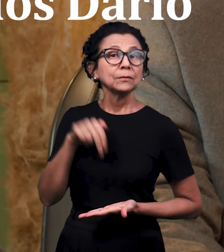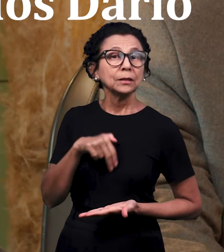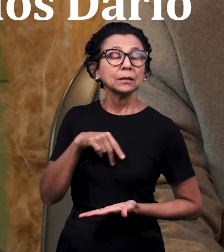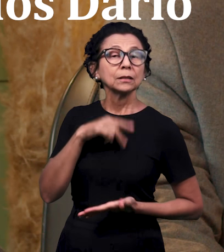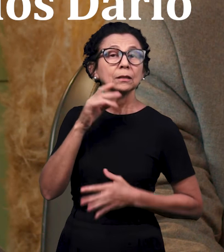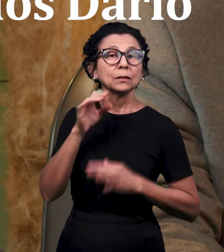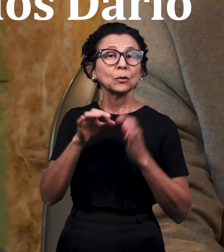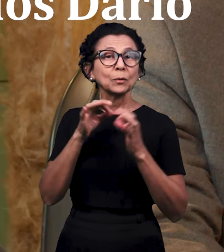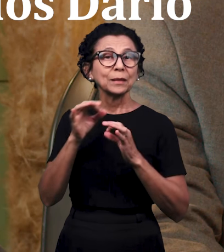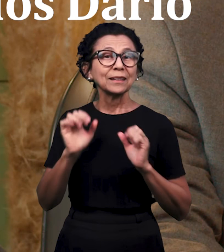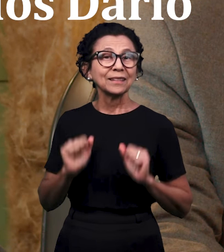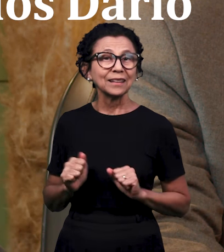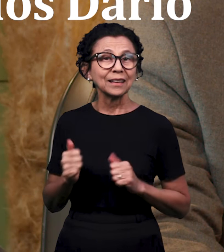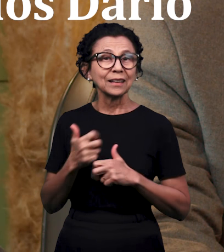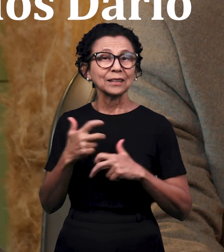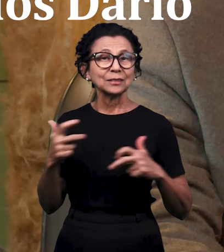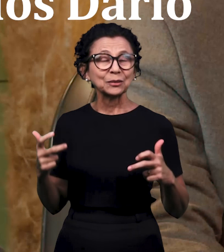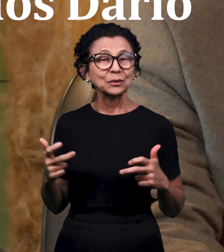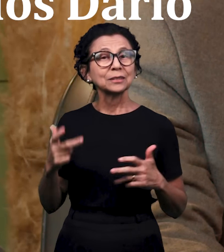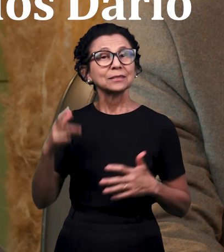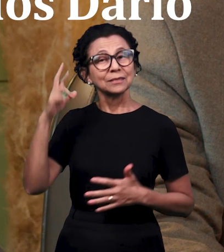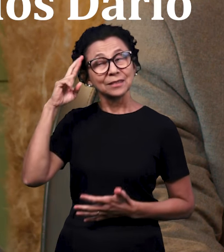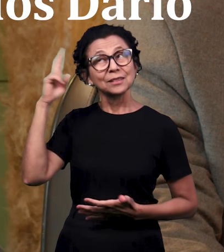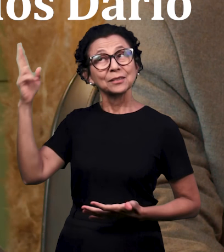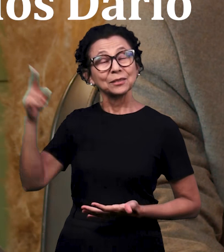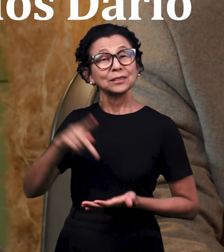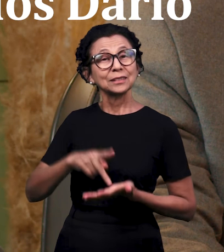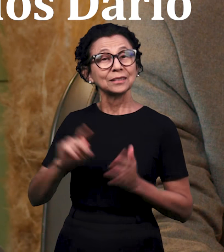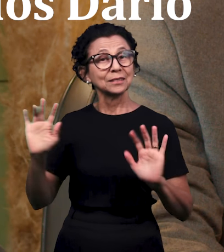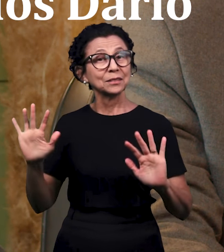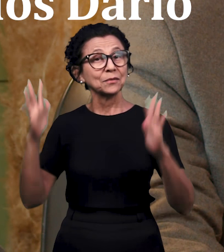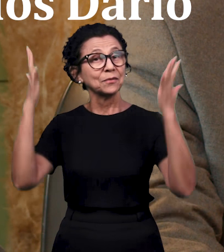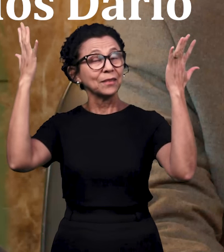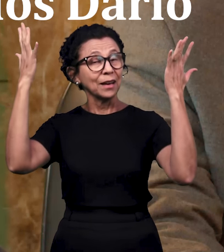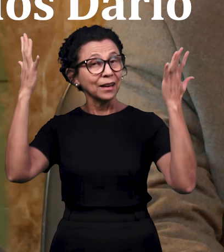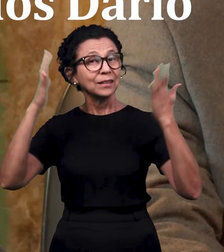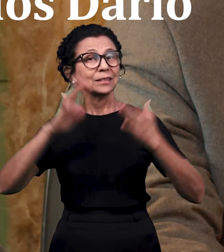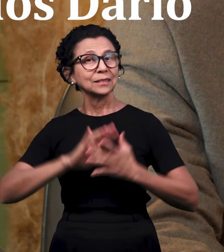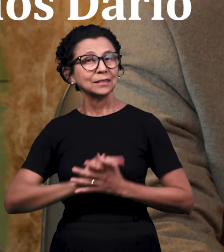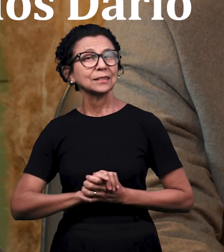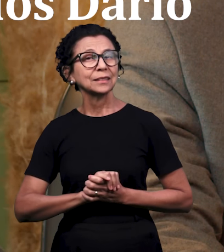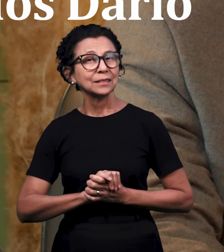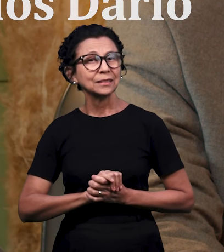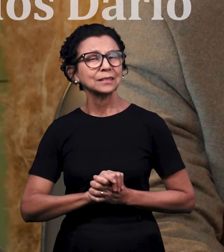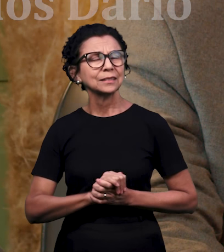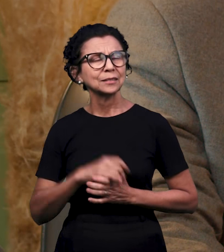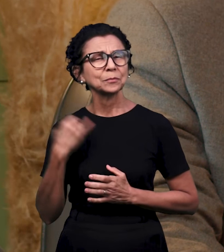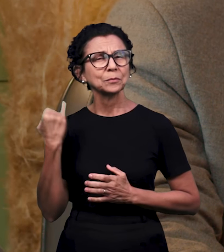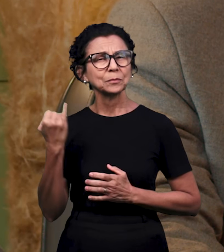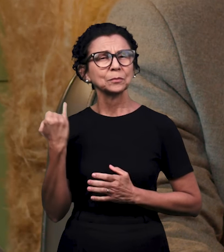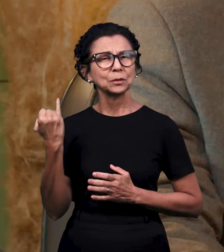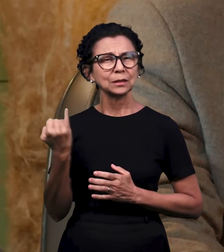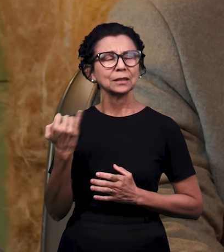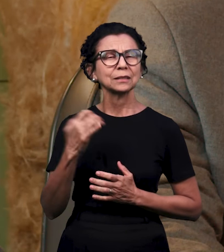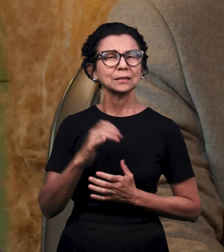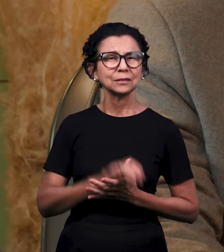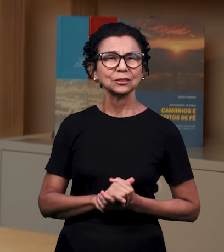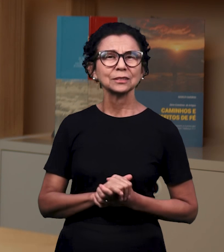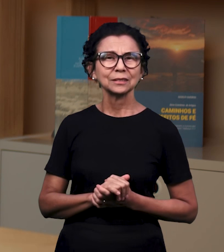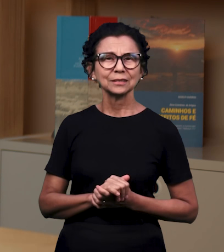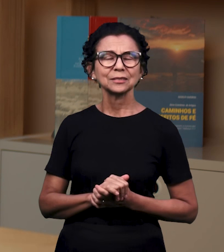as coisas do Senhor, né? As festas, esse assunto que é de extrema importância para a nossa vida,